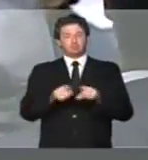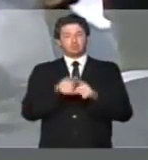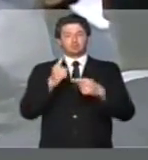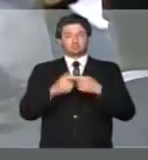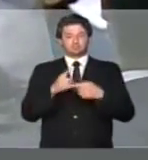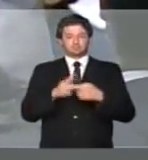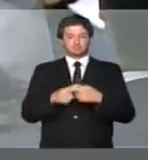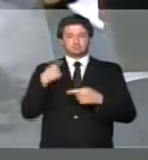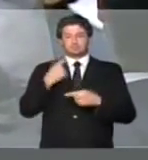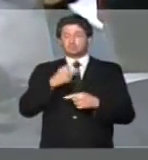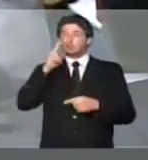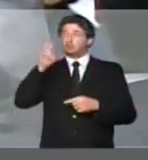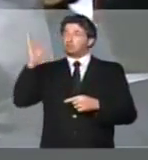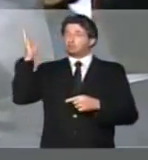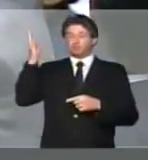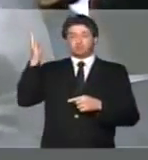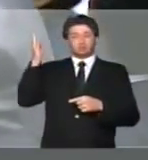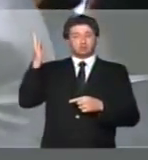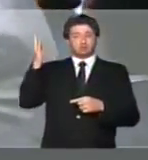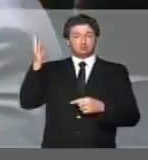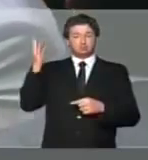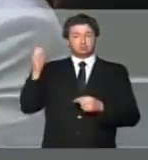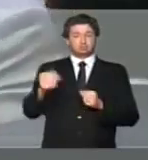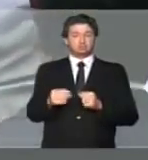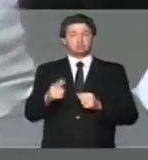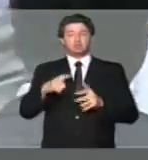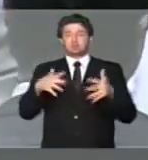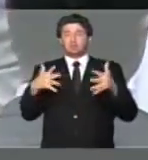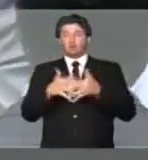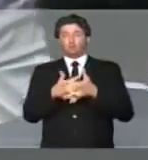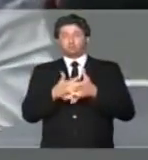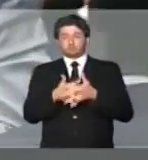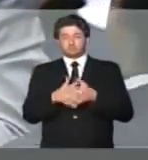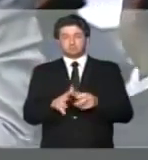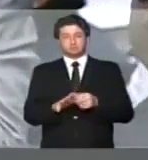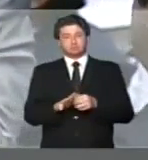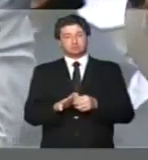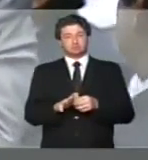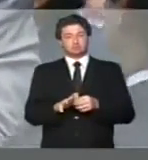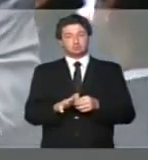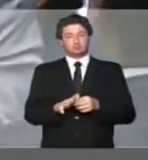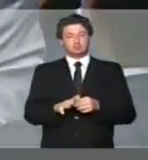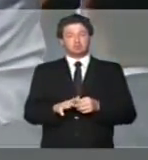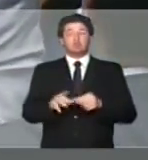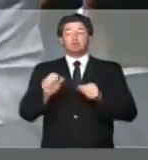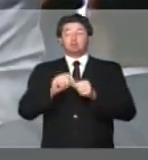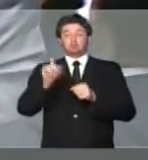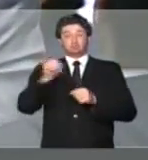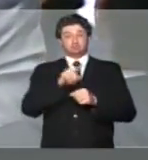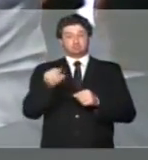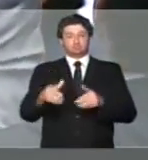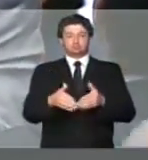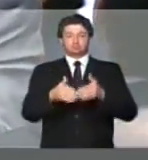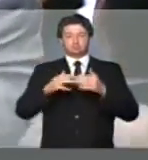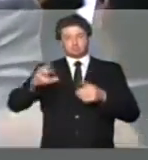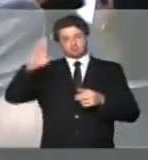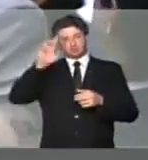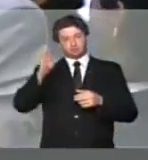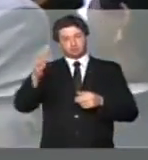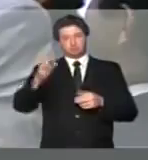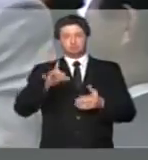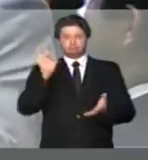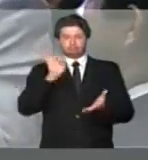fato de que nós estamos vendo aqui que a matéria traz confusão, a matéria está levando a uma rejeição, peço ao senhor que,